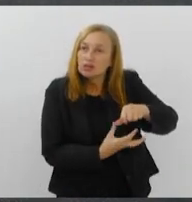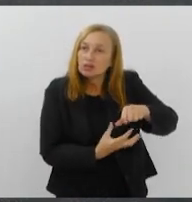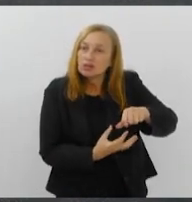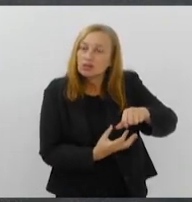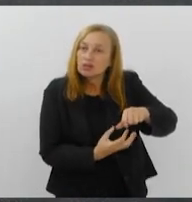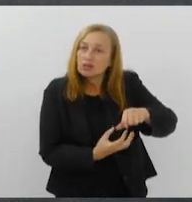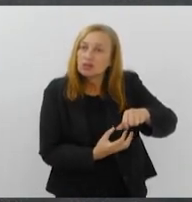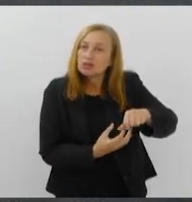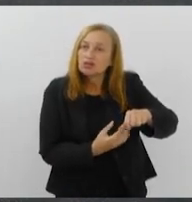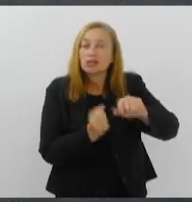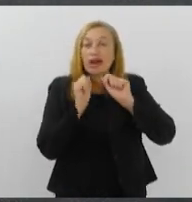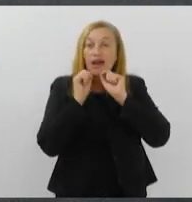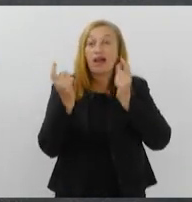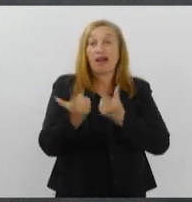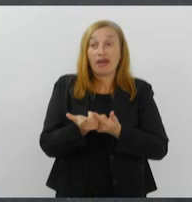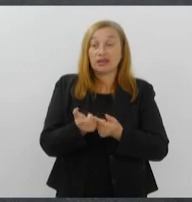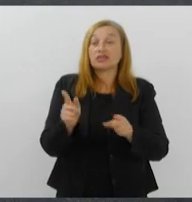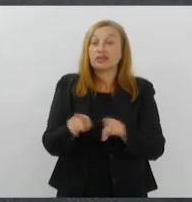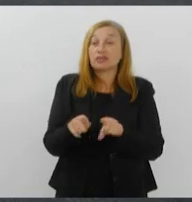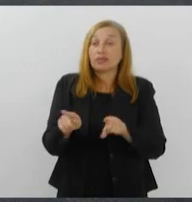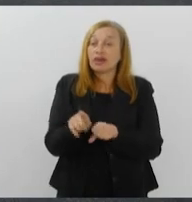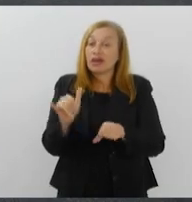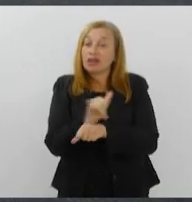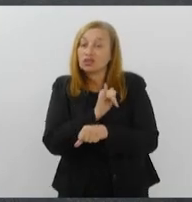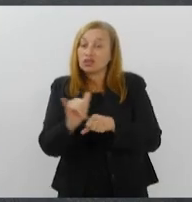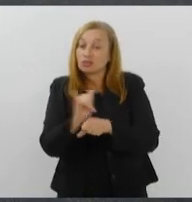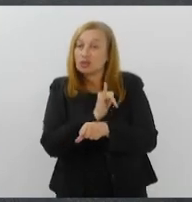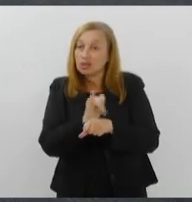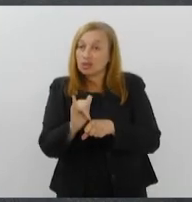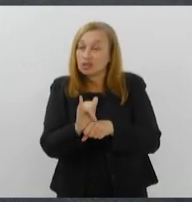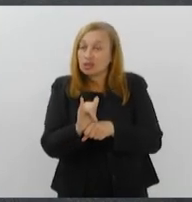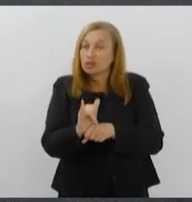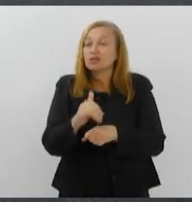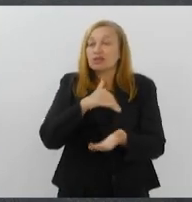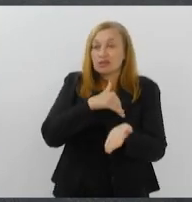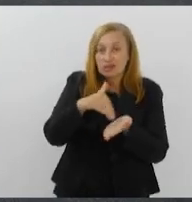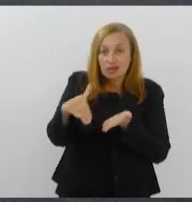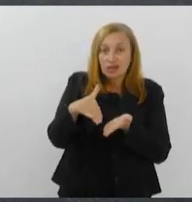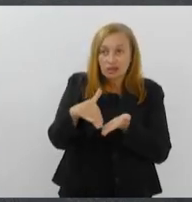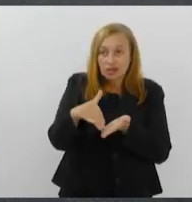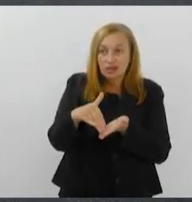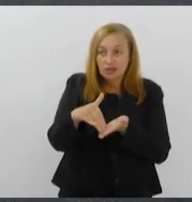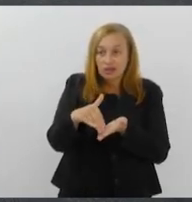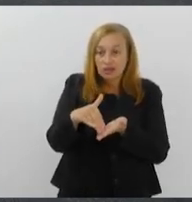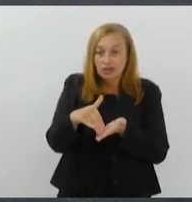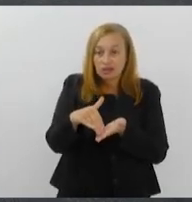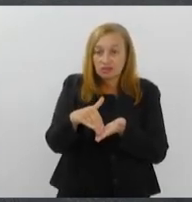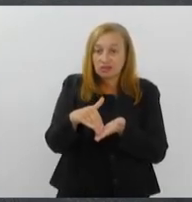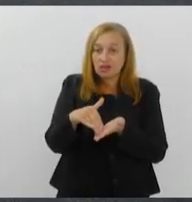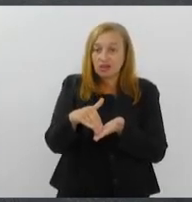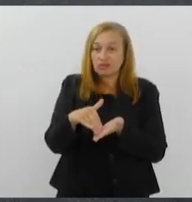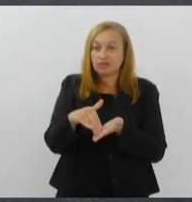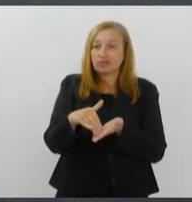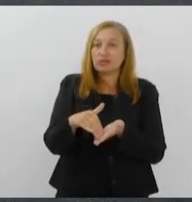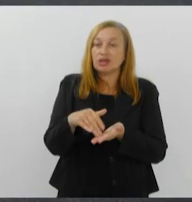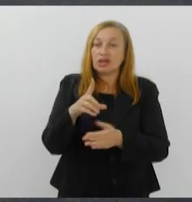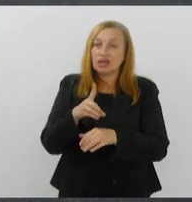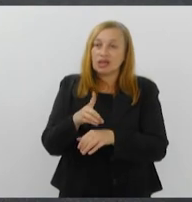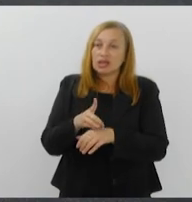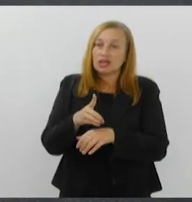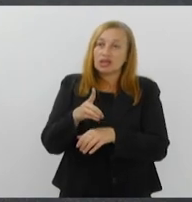Legislativa, também em articulação com o secretário, né, doutor Deodato, que está aqui,